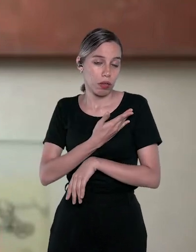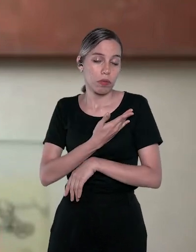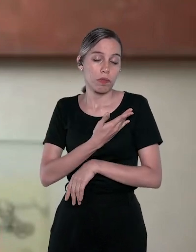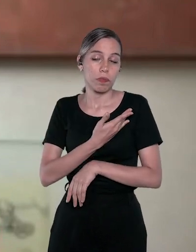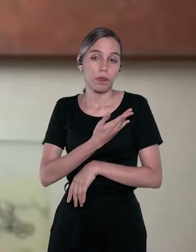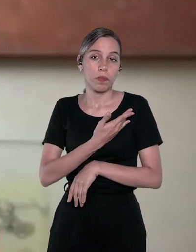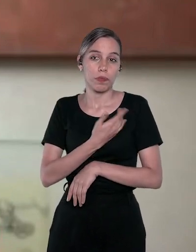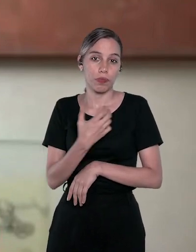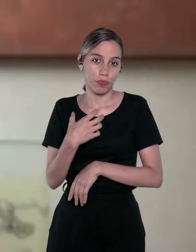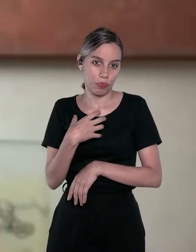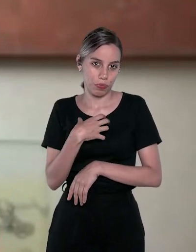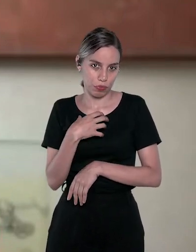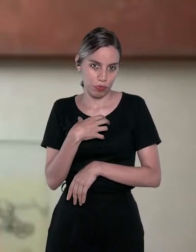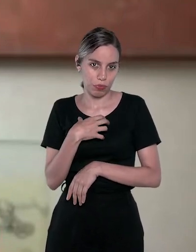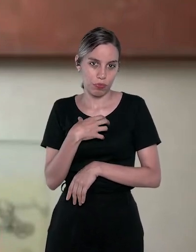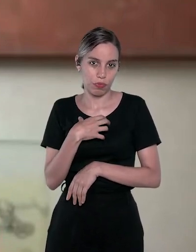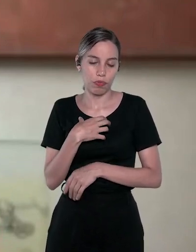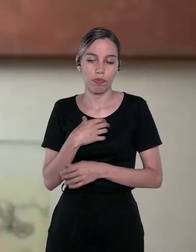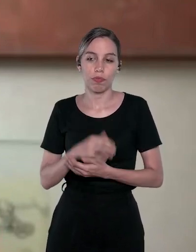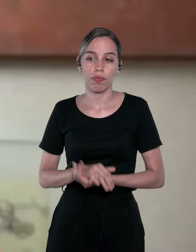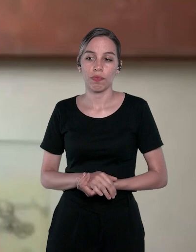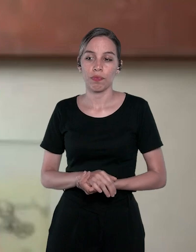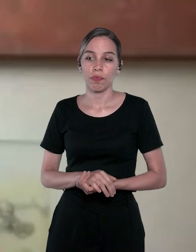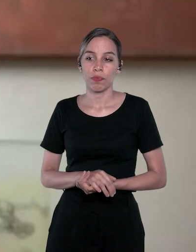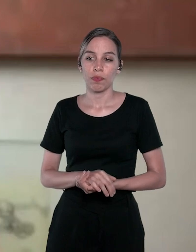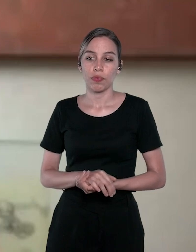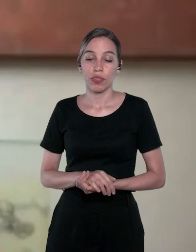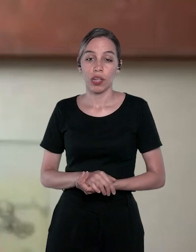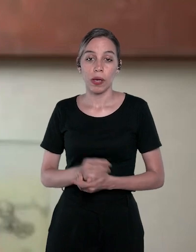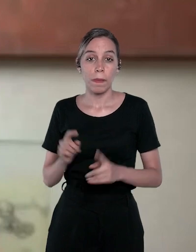um gênero que eu admiro muito, sabe,